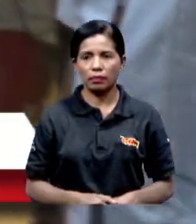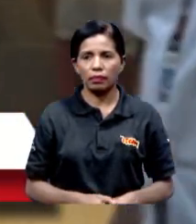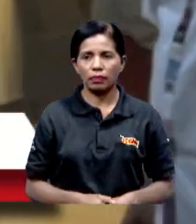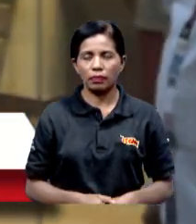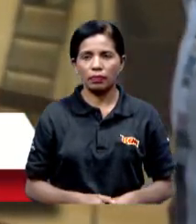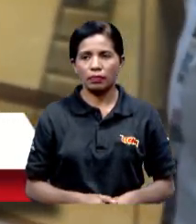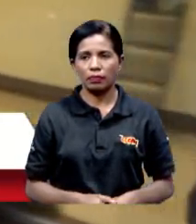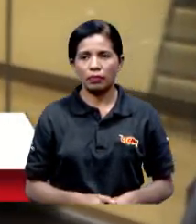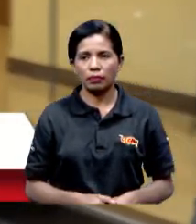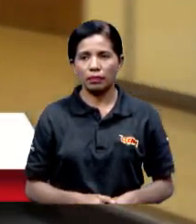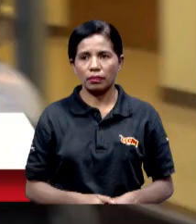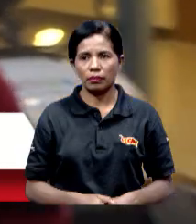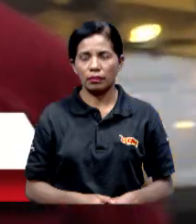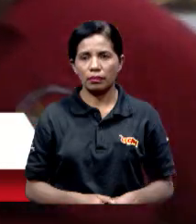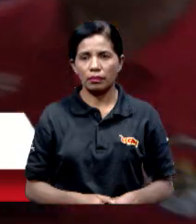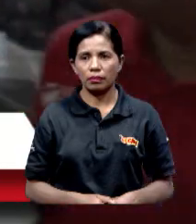Ai, lá, lá.